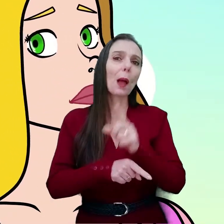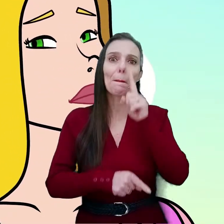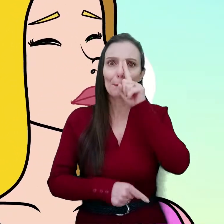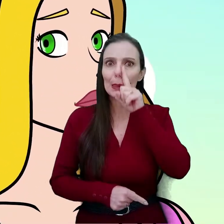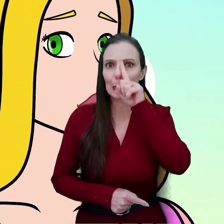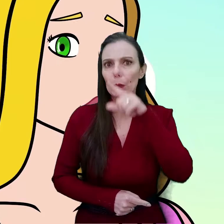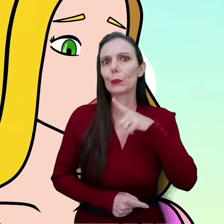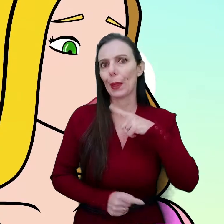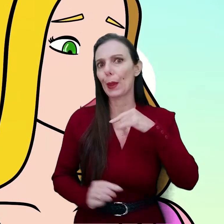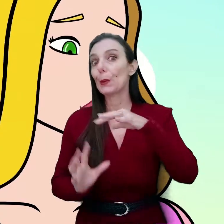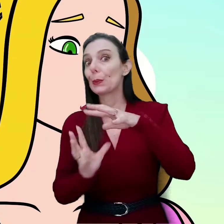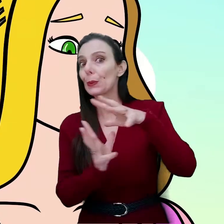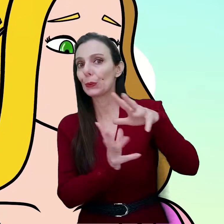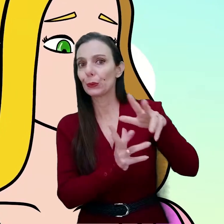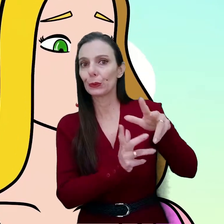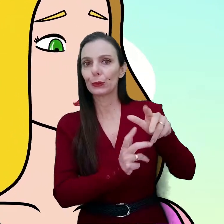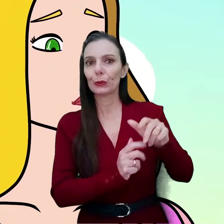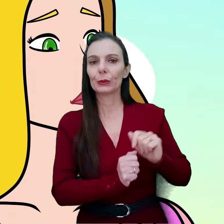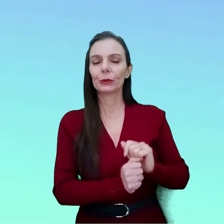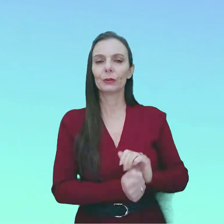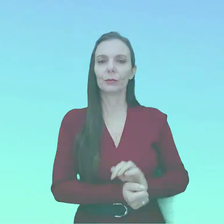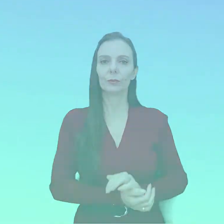dos perigos do mundo.